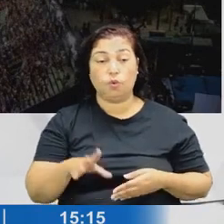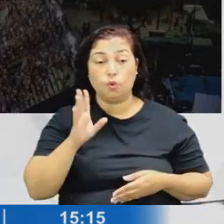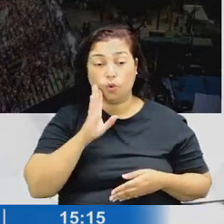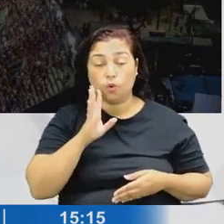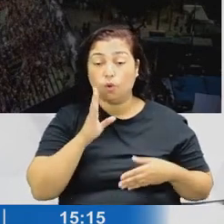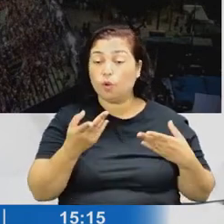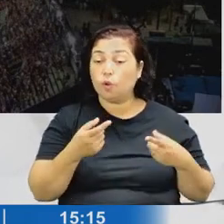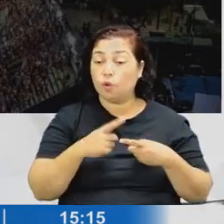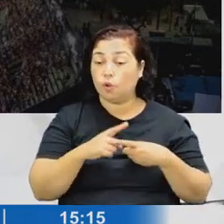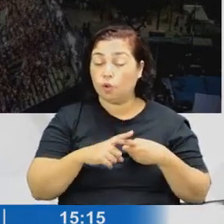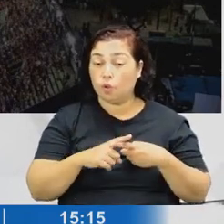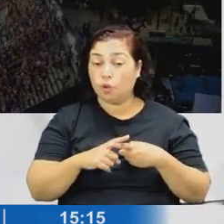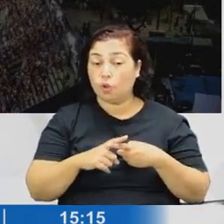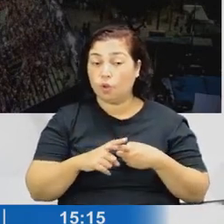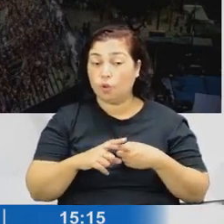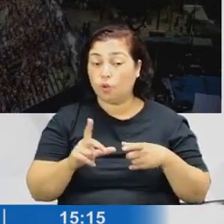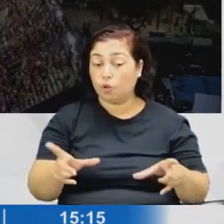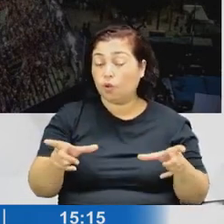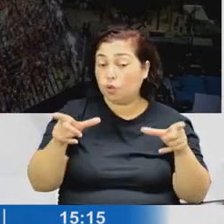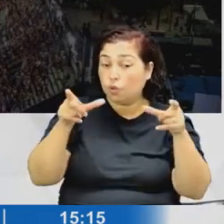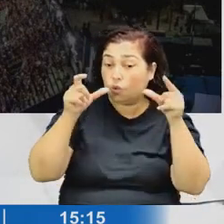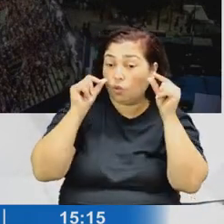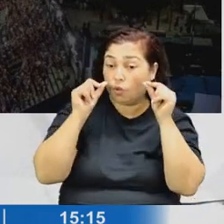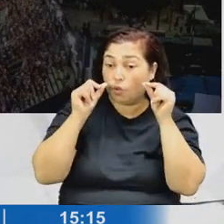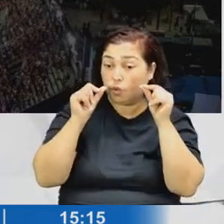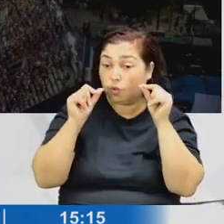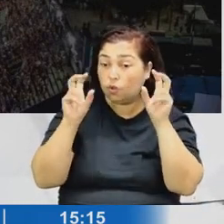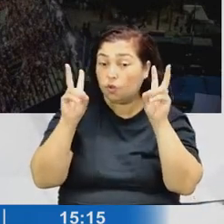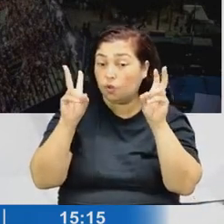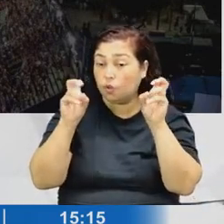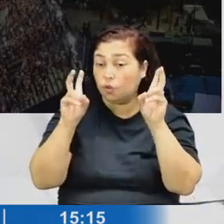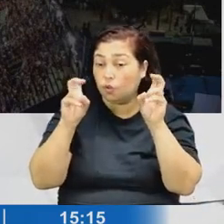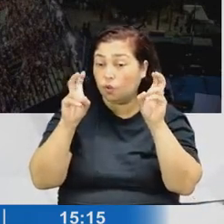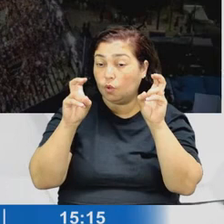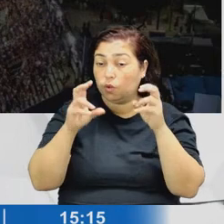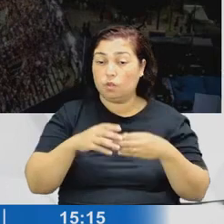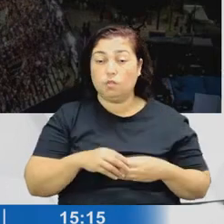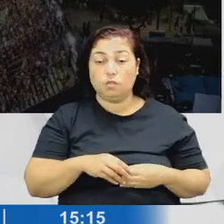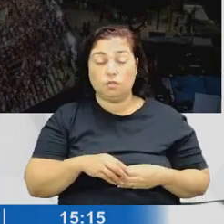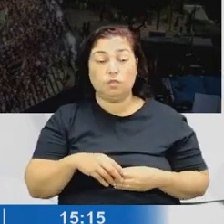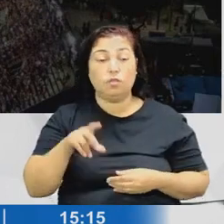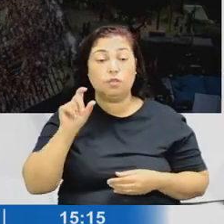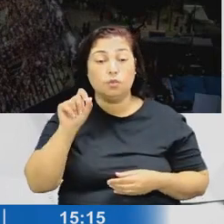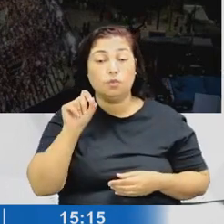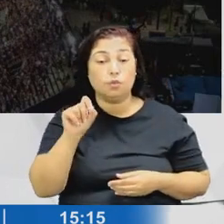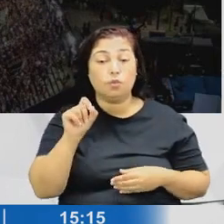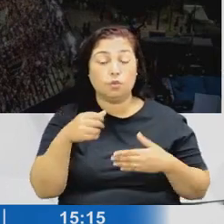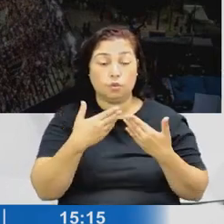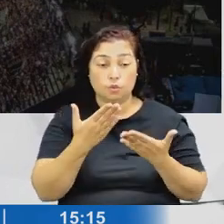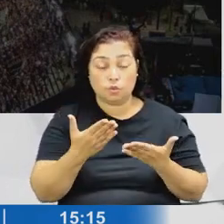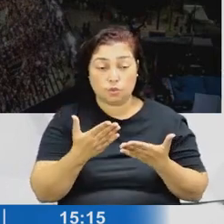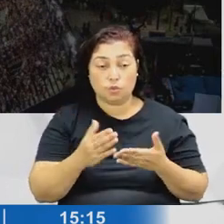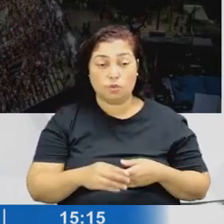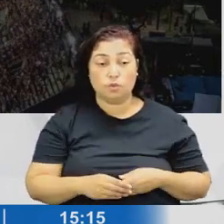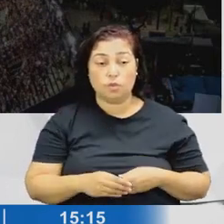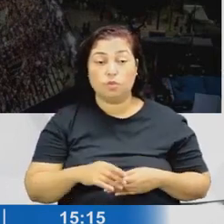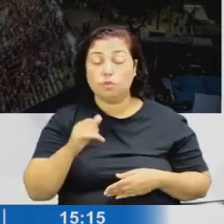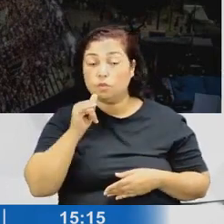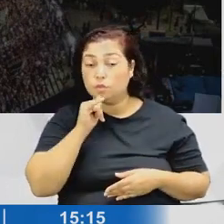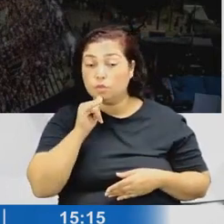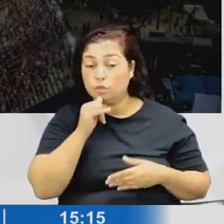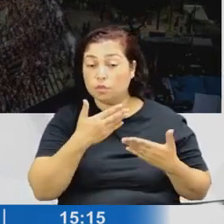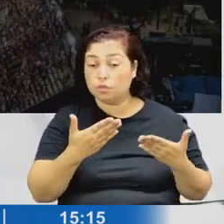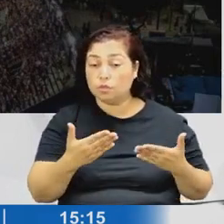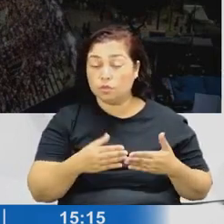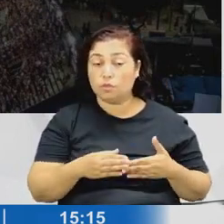porque ele é um ele é justamente para chamar atenção Para um assunto então o que que o que que seria similar a isso no mandato